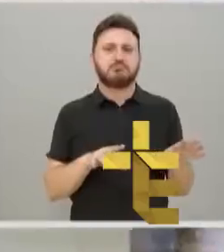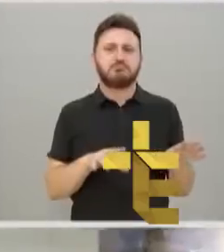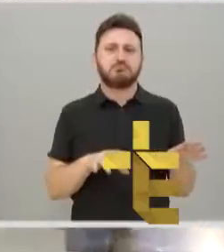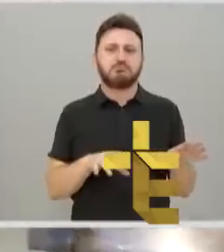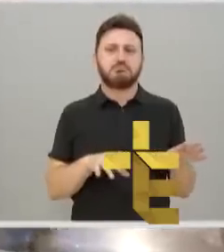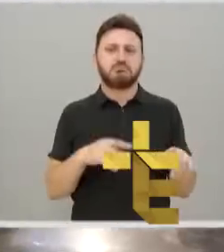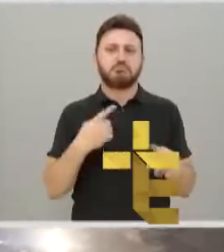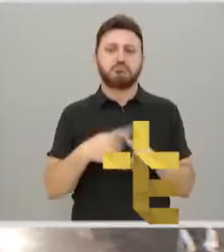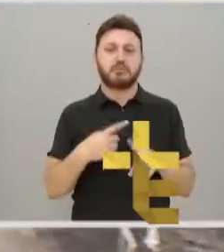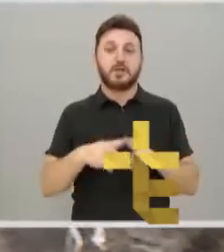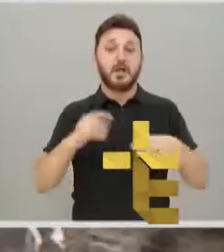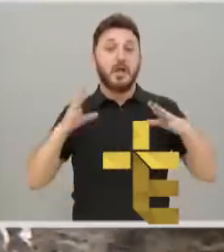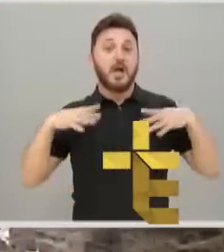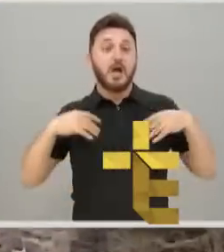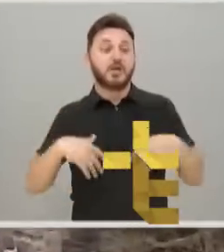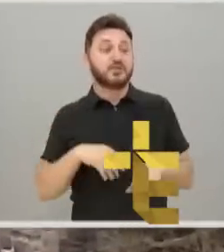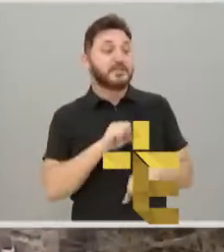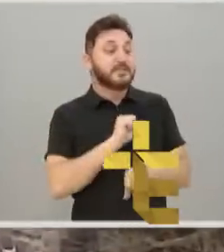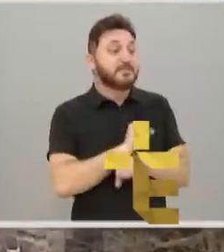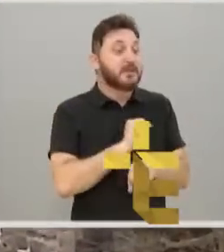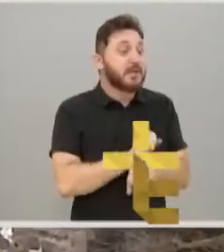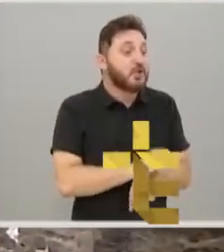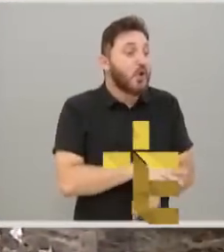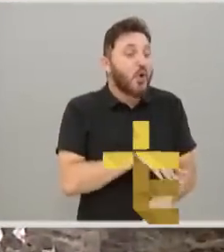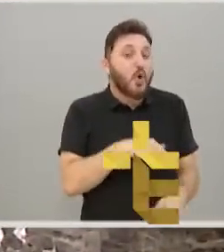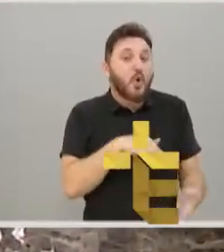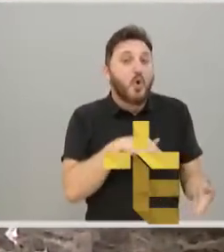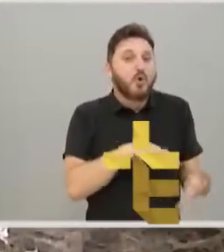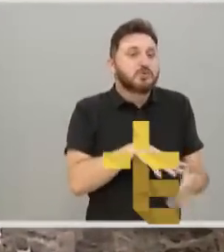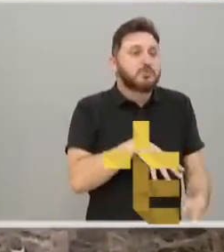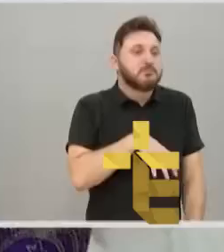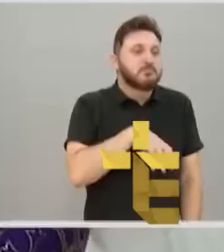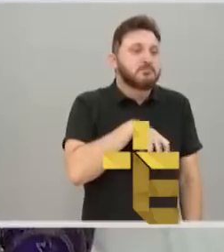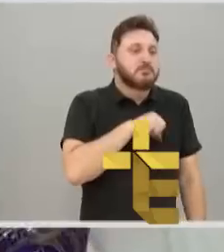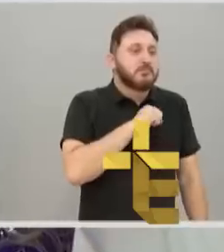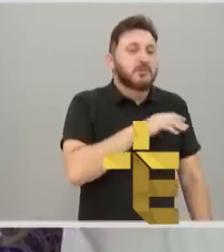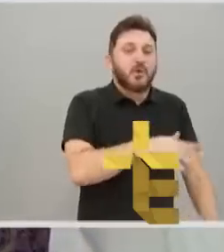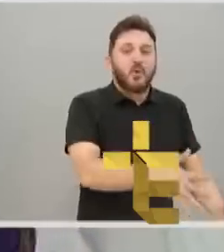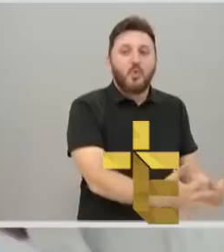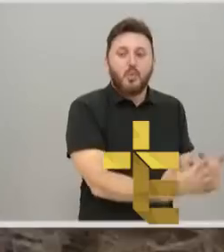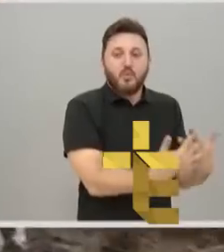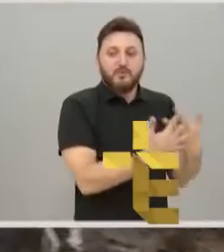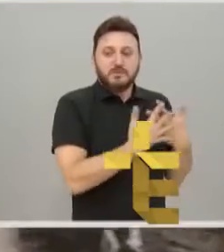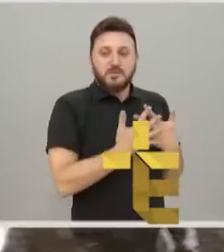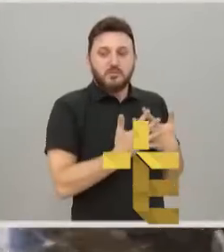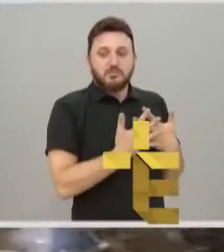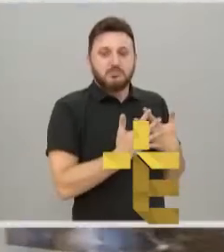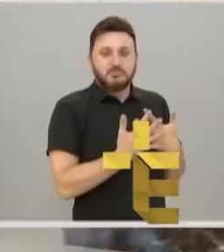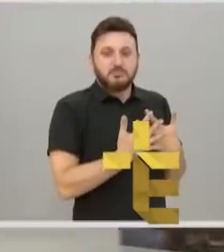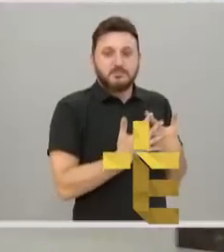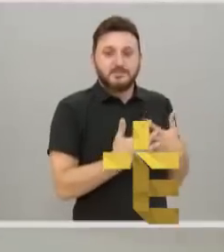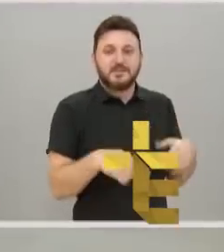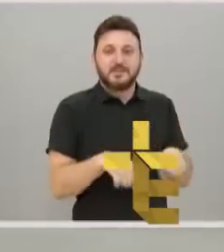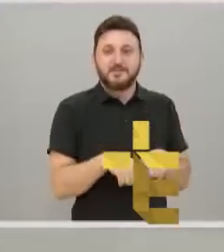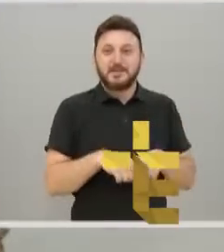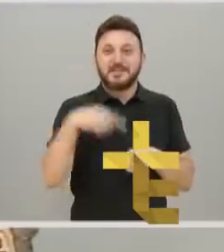os anjos estão lá esperando um último suspiro de uma confissão de fé. E São José,